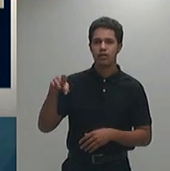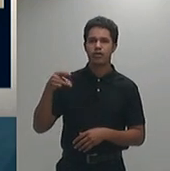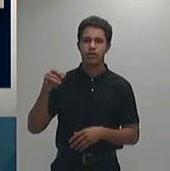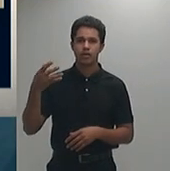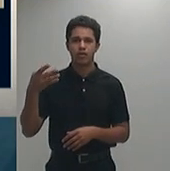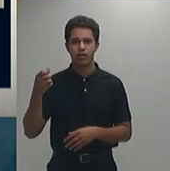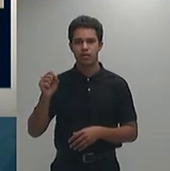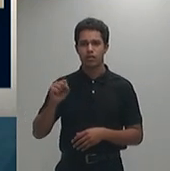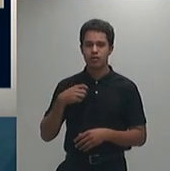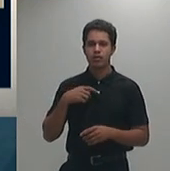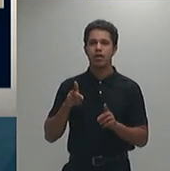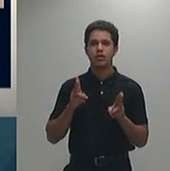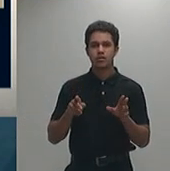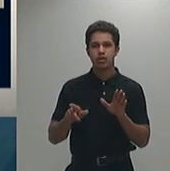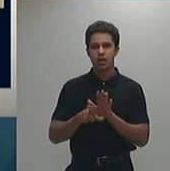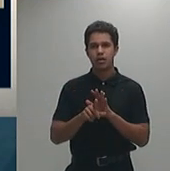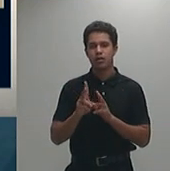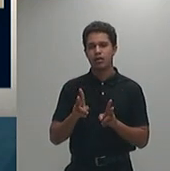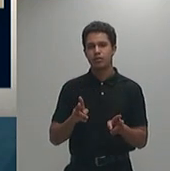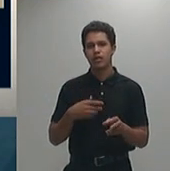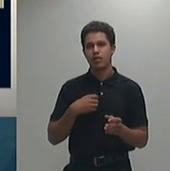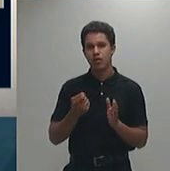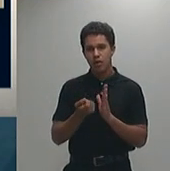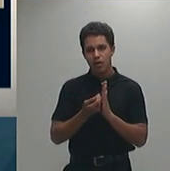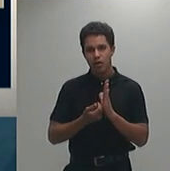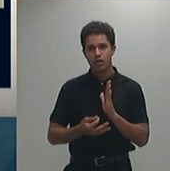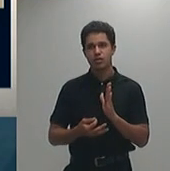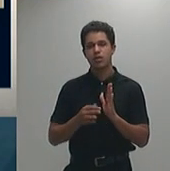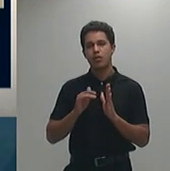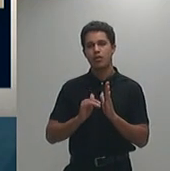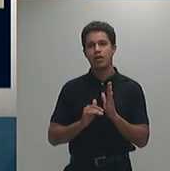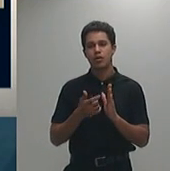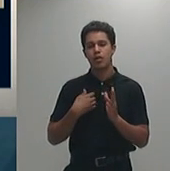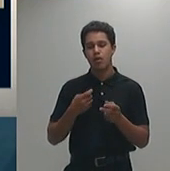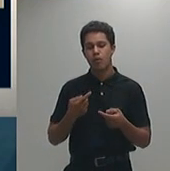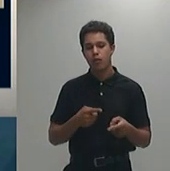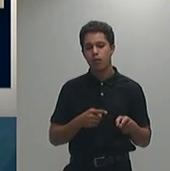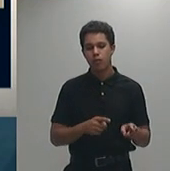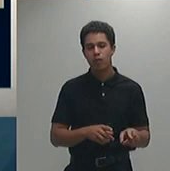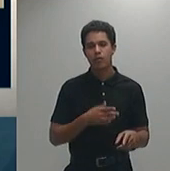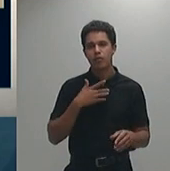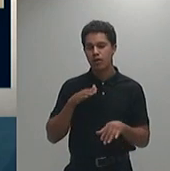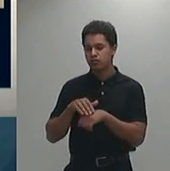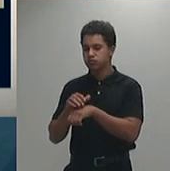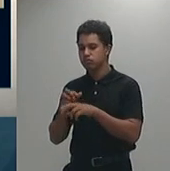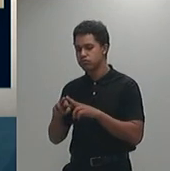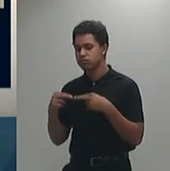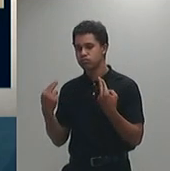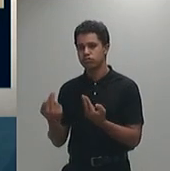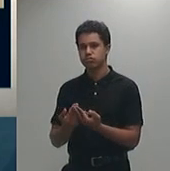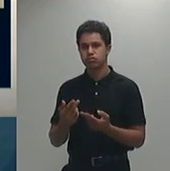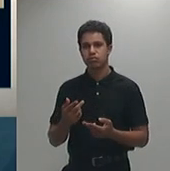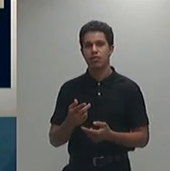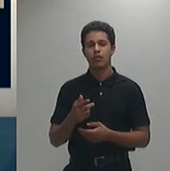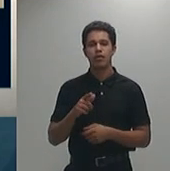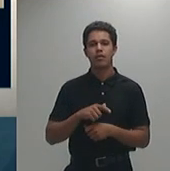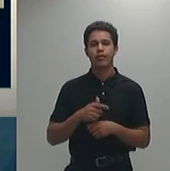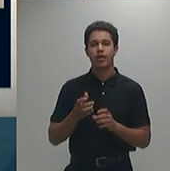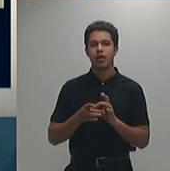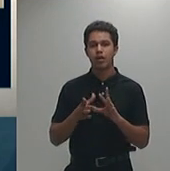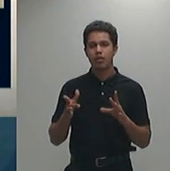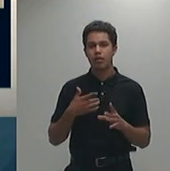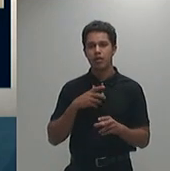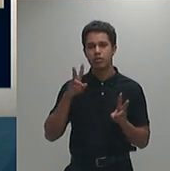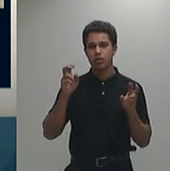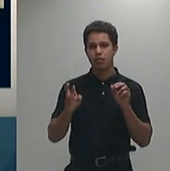a lei também pode disposição dos acionistas minoritários a possibilidade de provocar a convocação de assembleia geral extraordinária para deliberar sobre a responsabilização